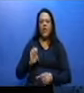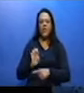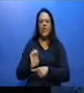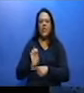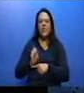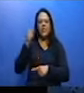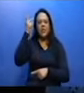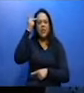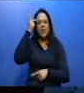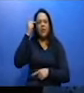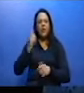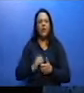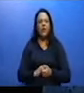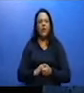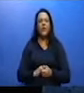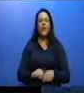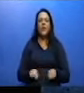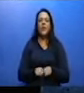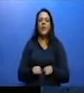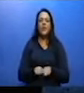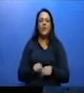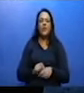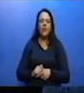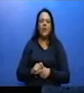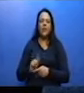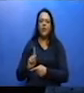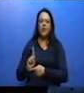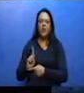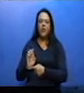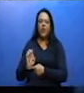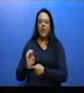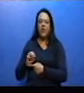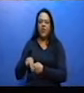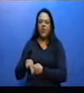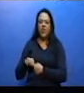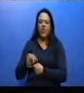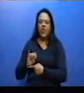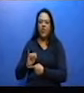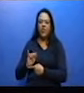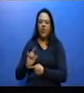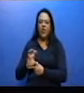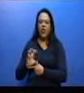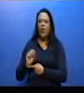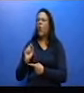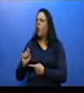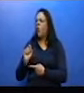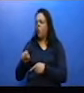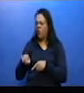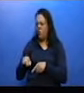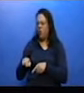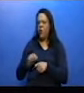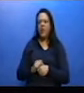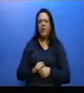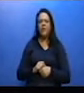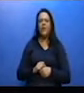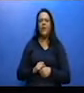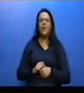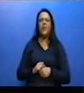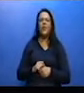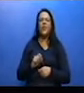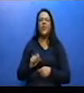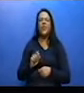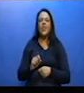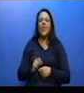E o gentílico? Ai, o que que é gentílico, professora? Gentílico é adjetivo, lembra